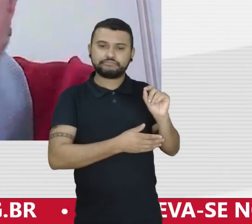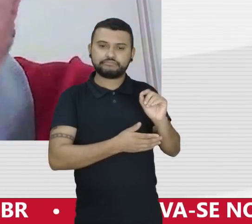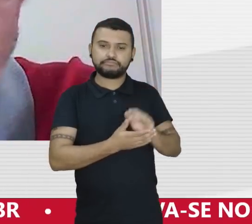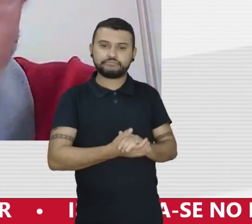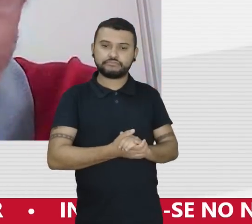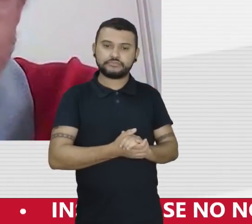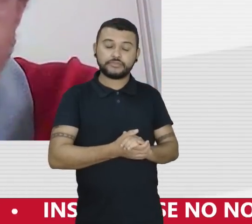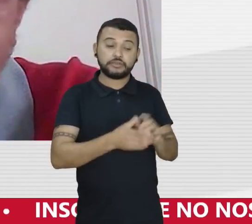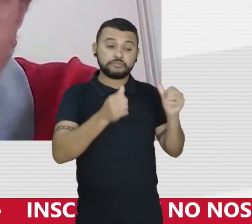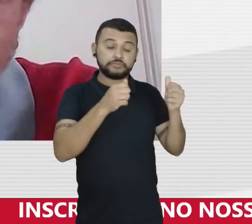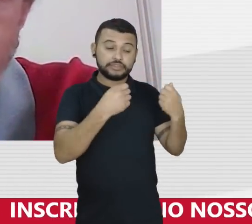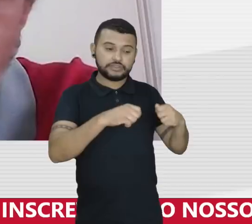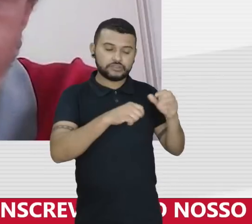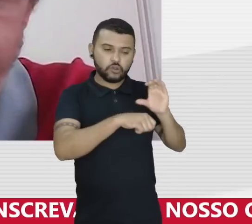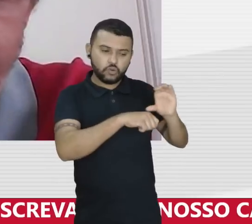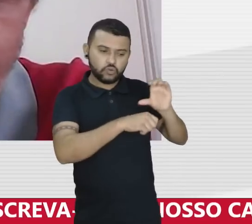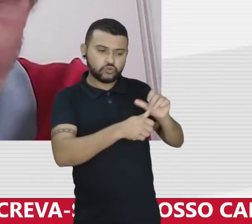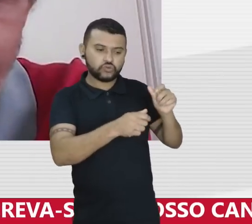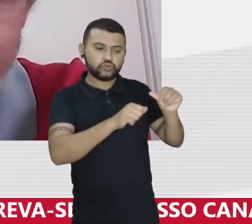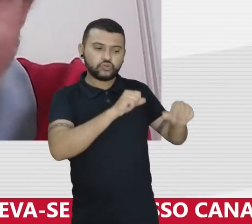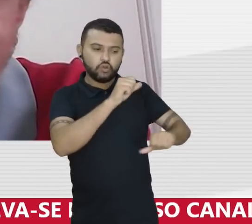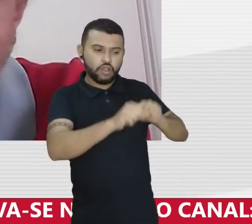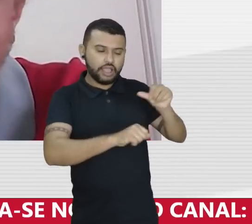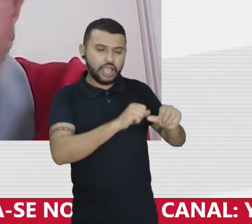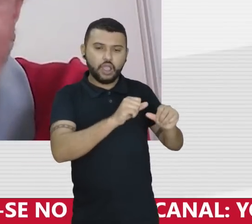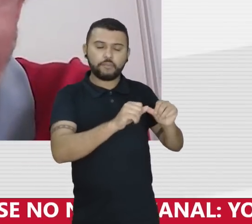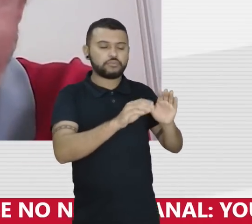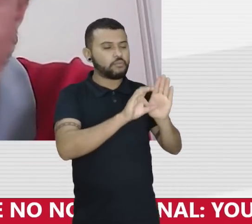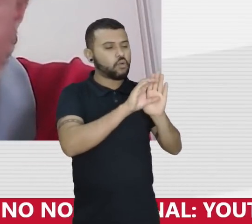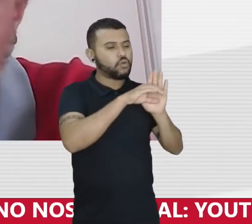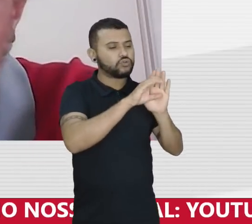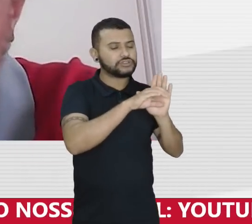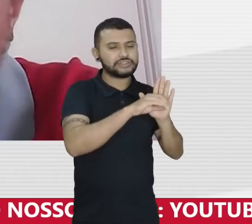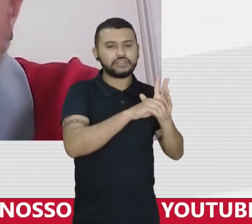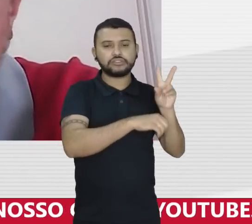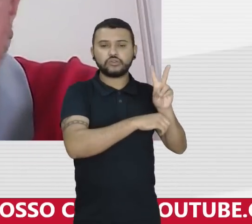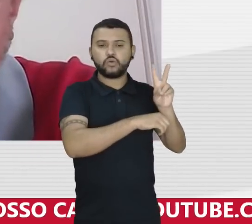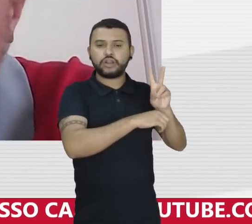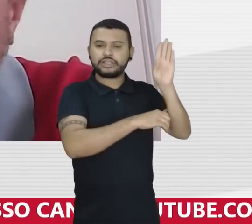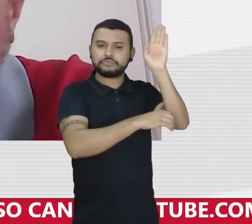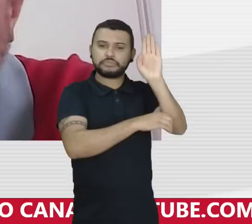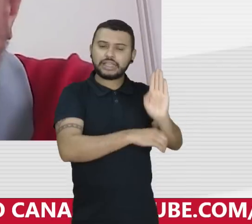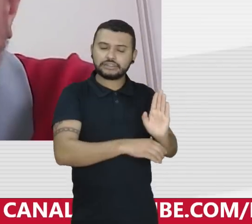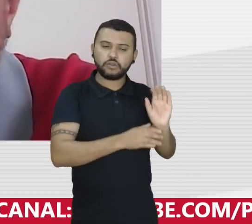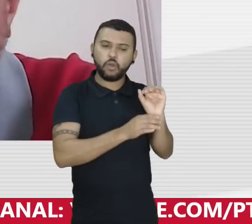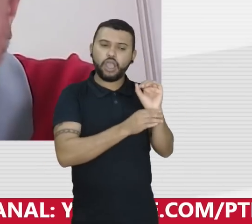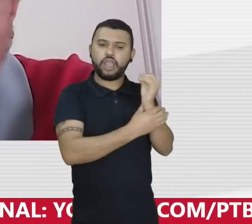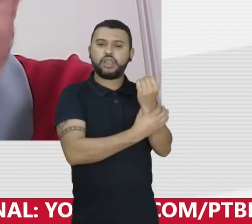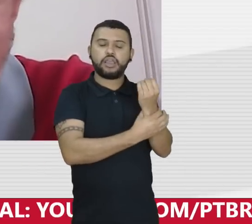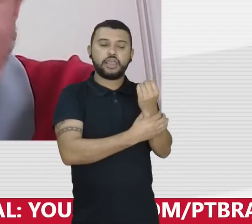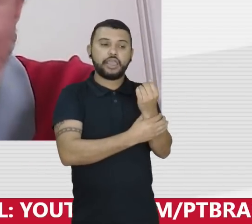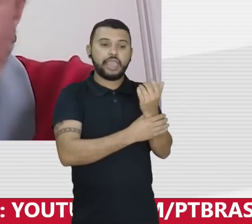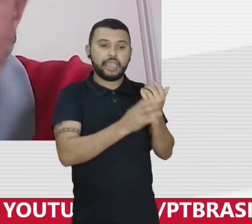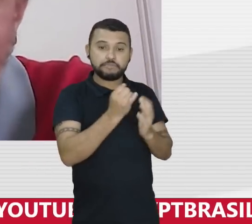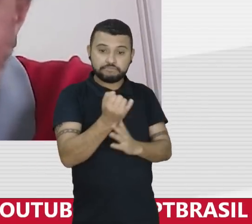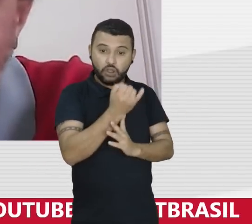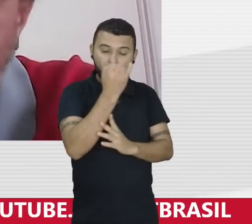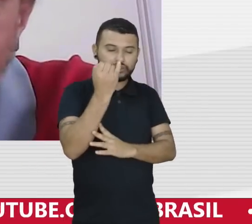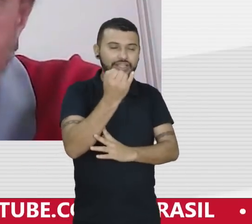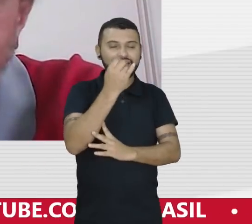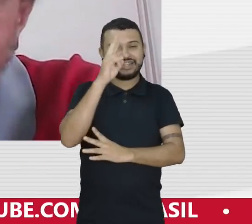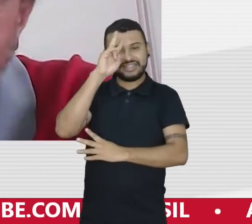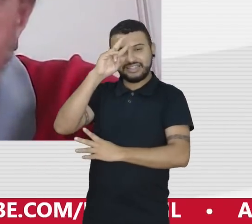por uma reforma, né, nas suas concepções de segurança nacional, que foram a pauta da ditadura,